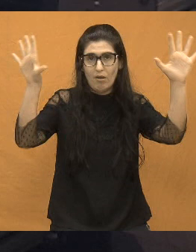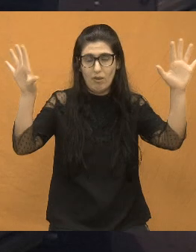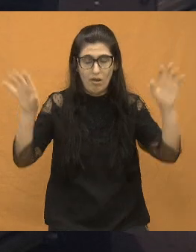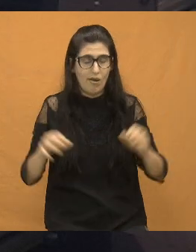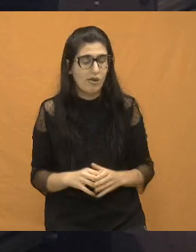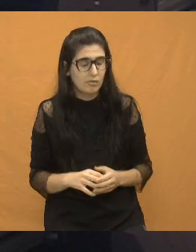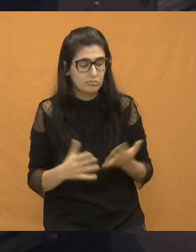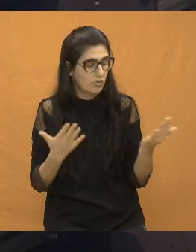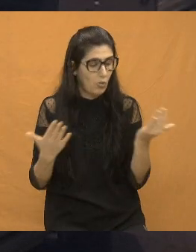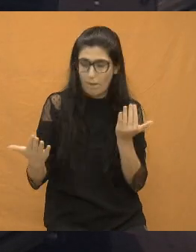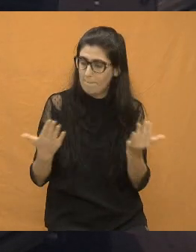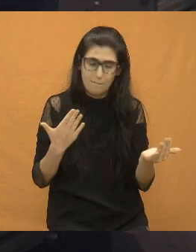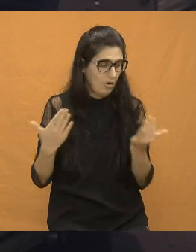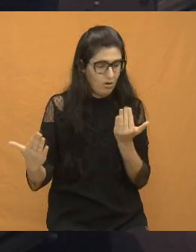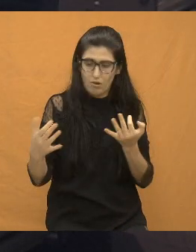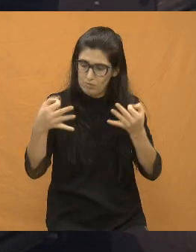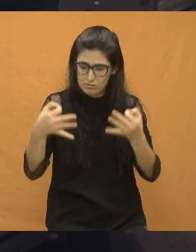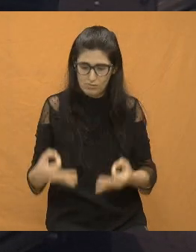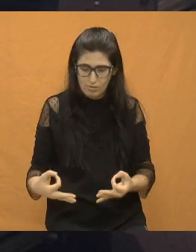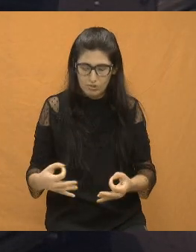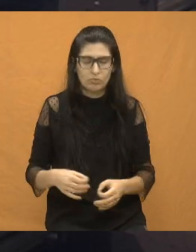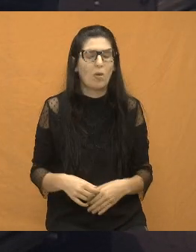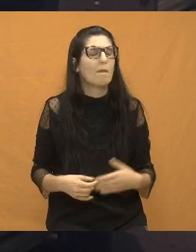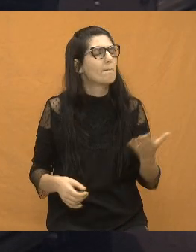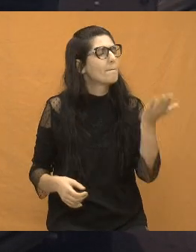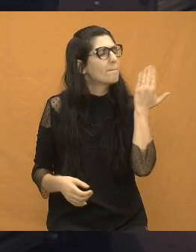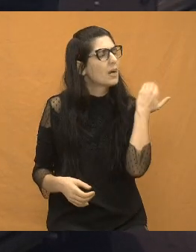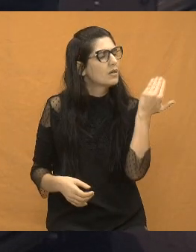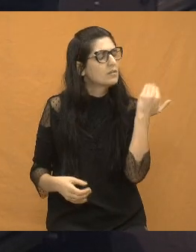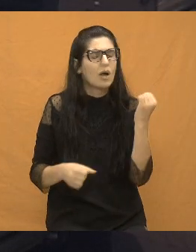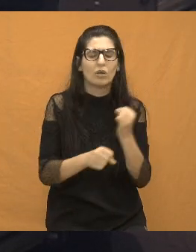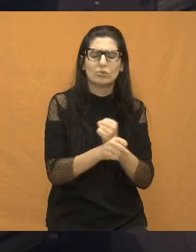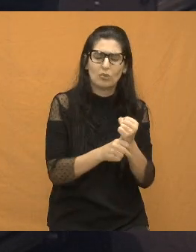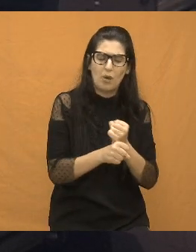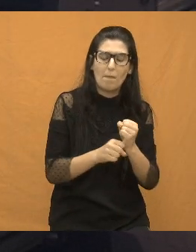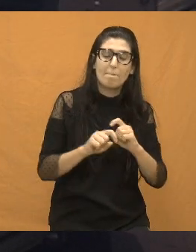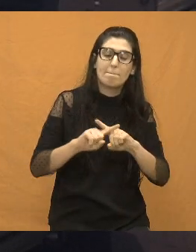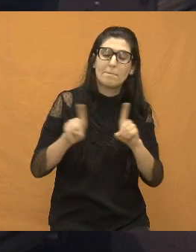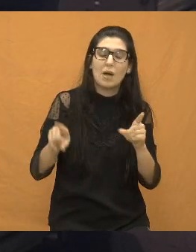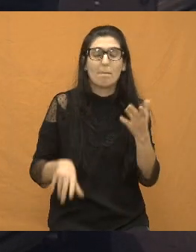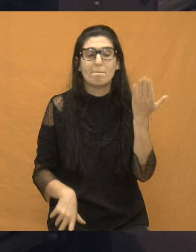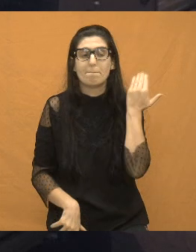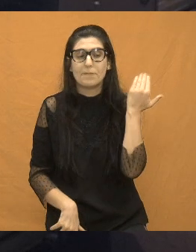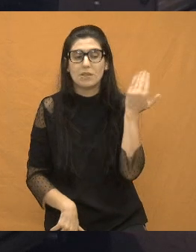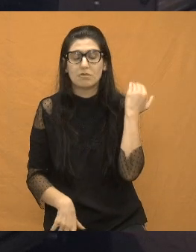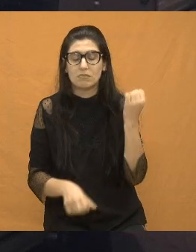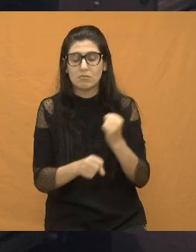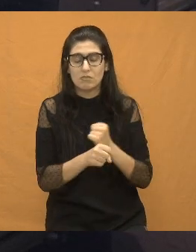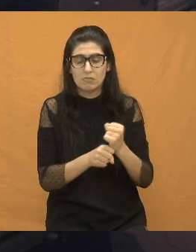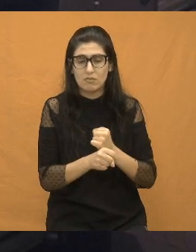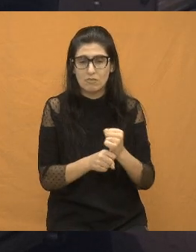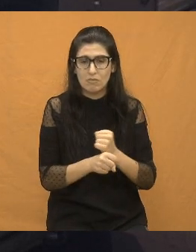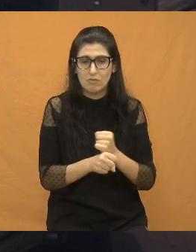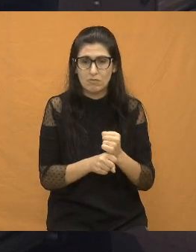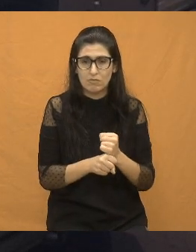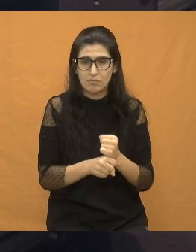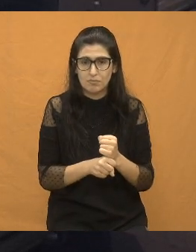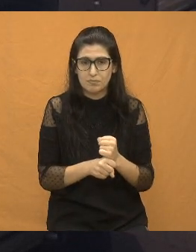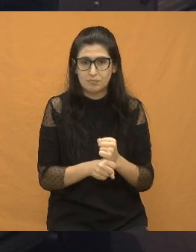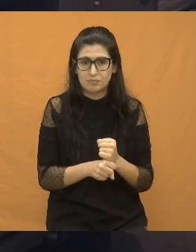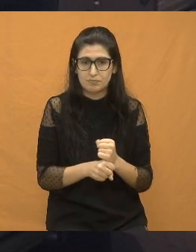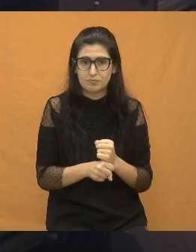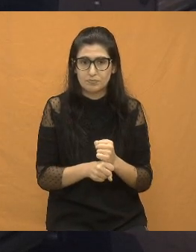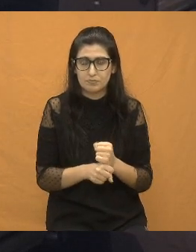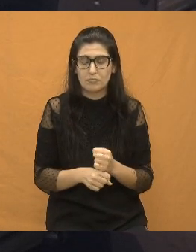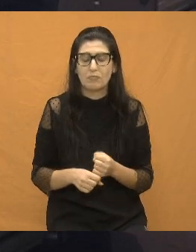essas contas e o que estava anterior. Só que esses anteriores, normalmente, eles estão por fase processuais